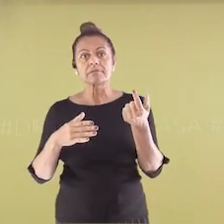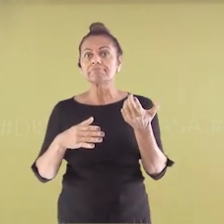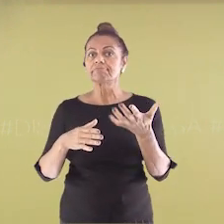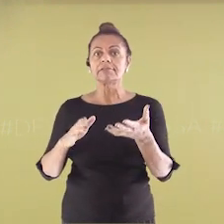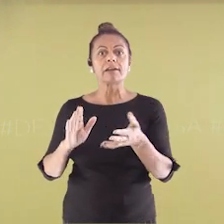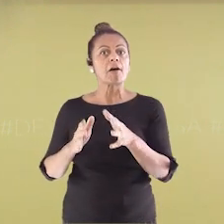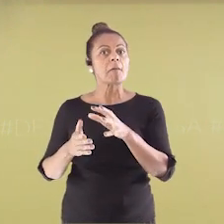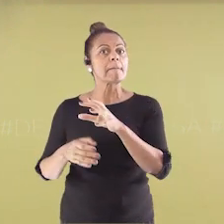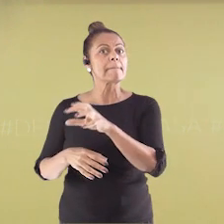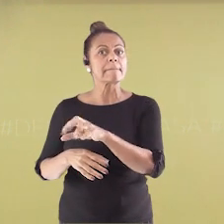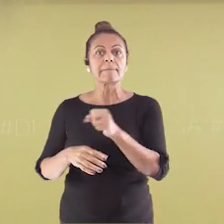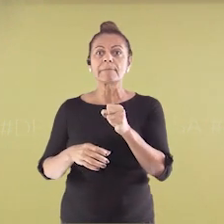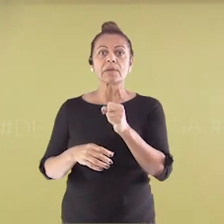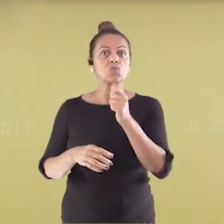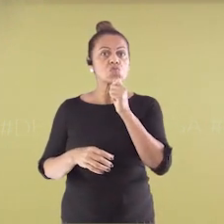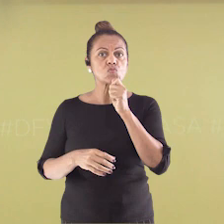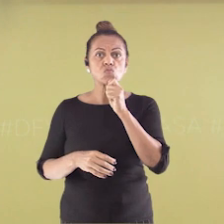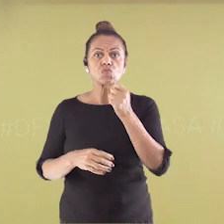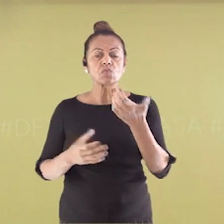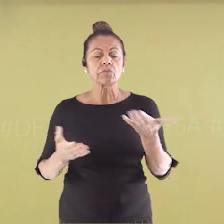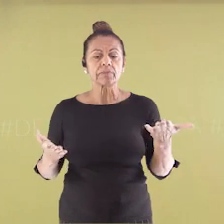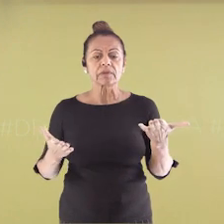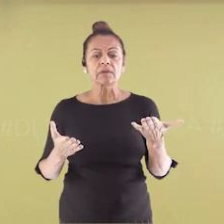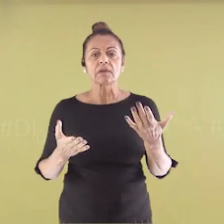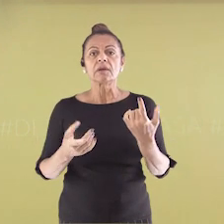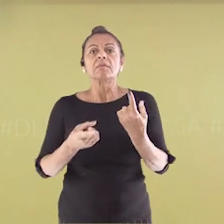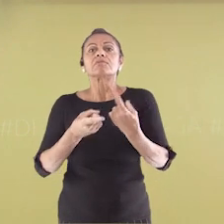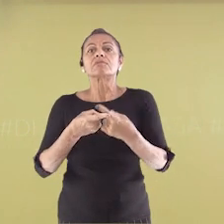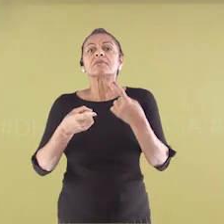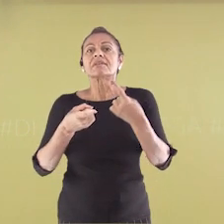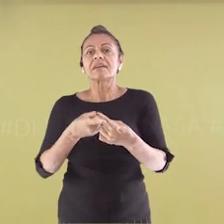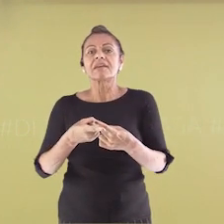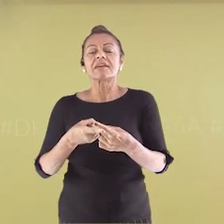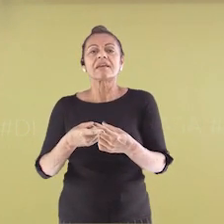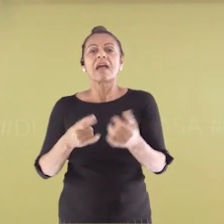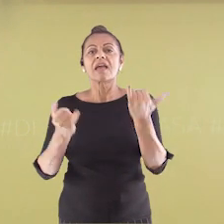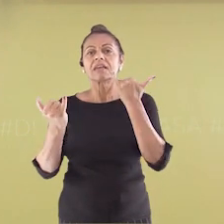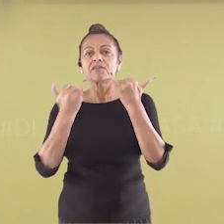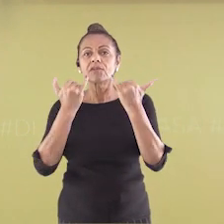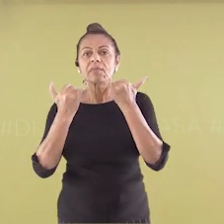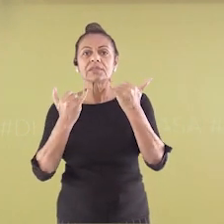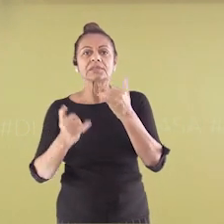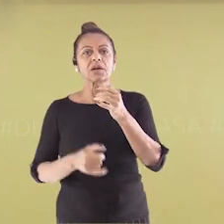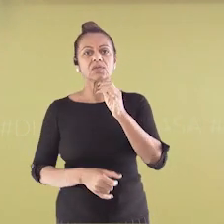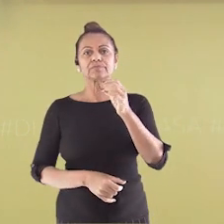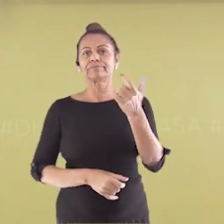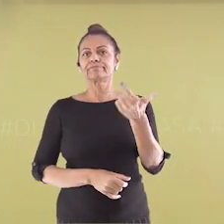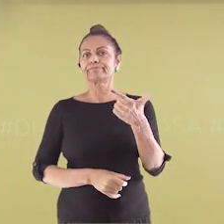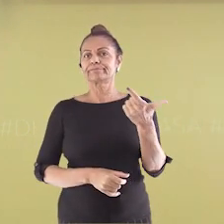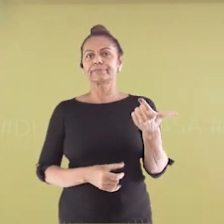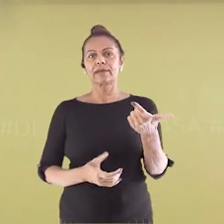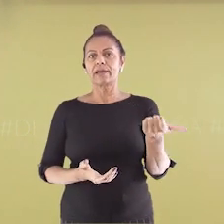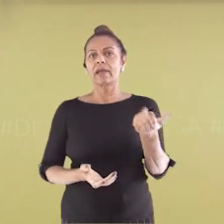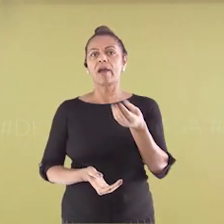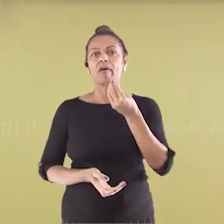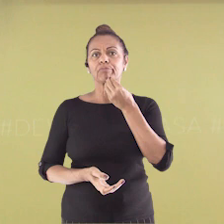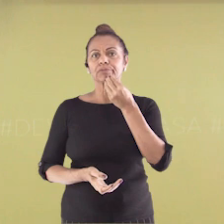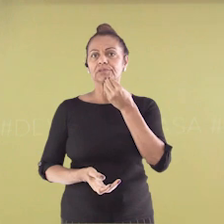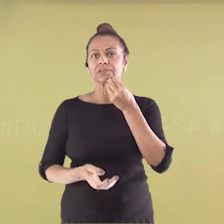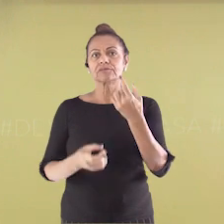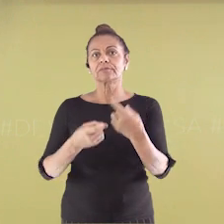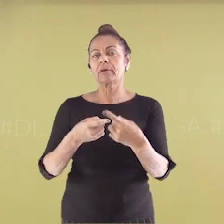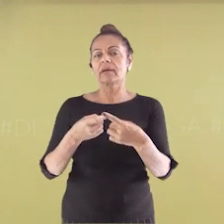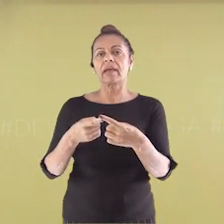na segunda linha, ela complementa. Falta de informação é o principal motivo para não retirar o dinheiro, segundo o